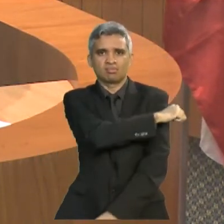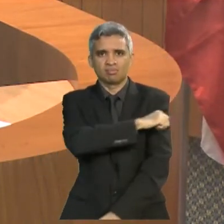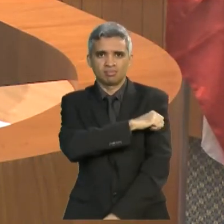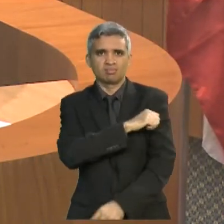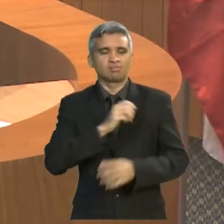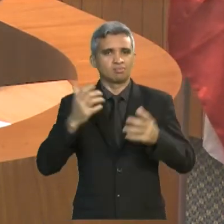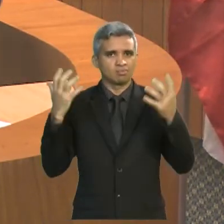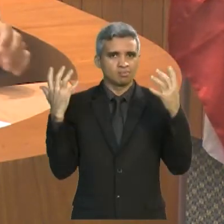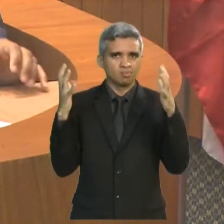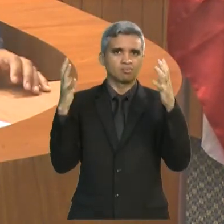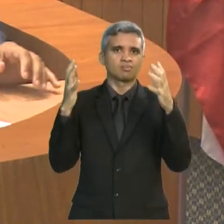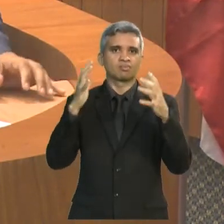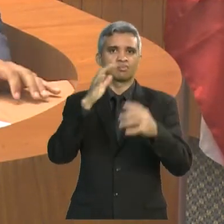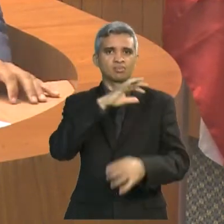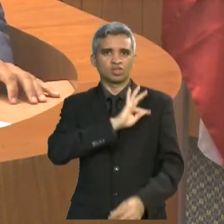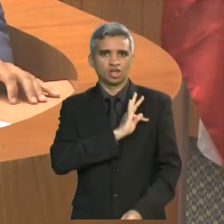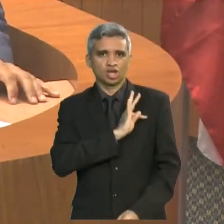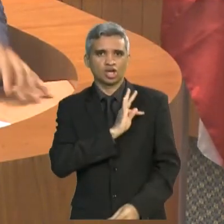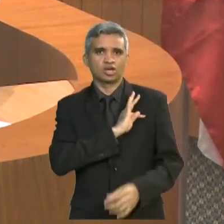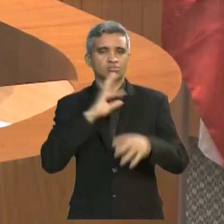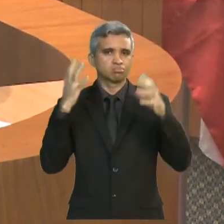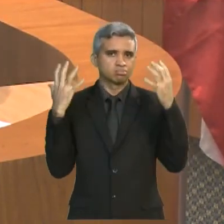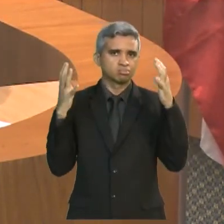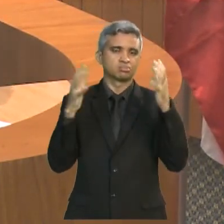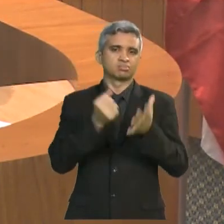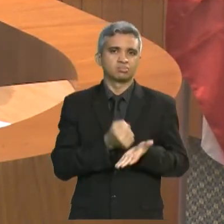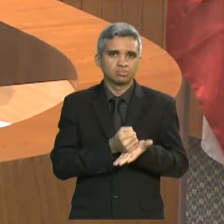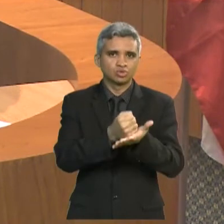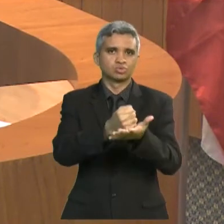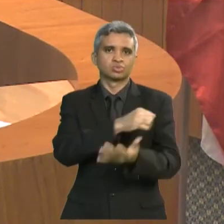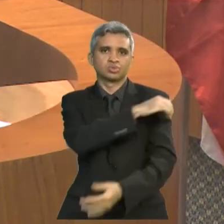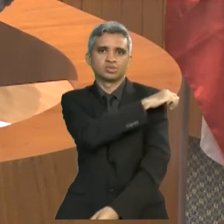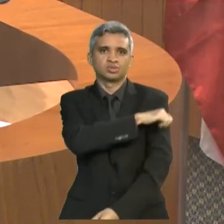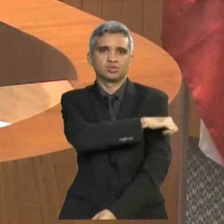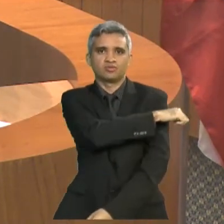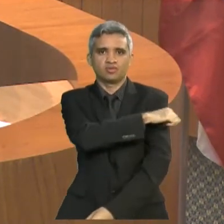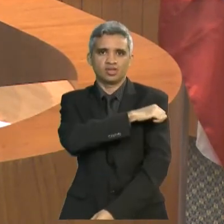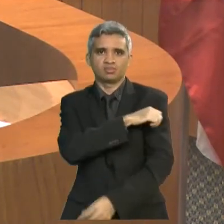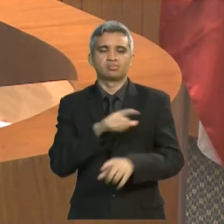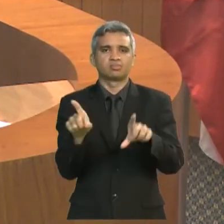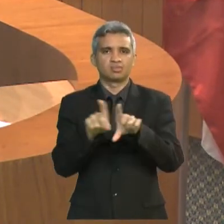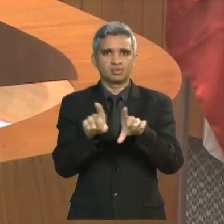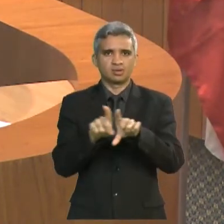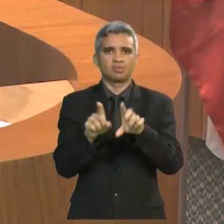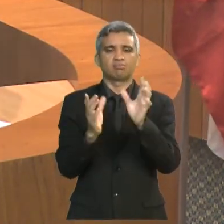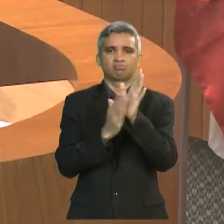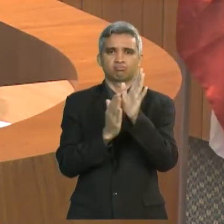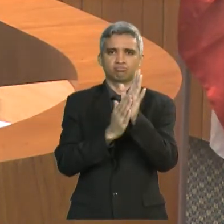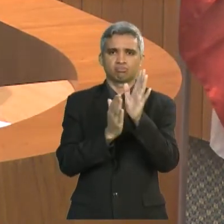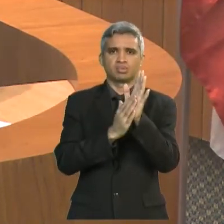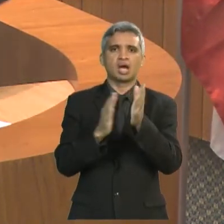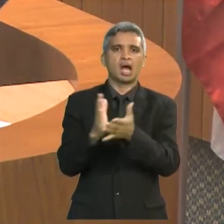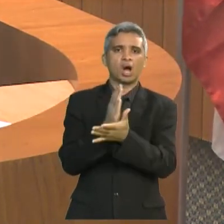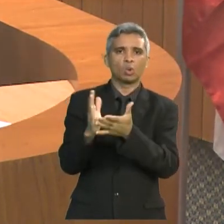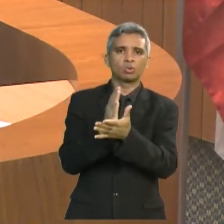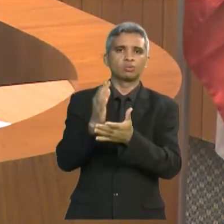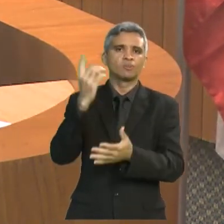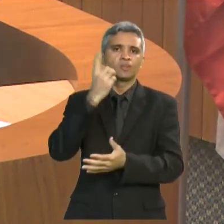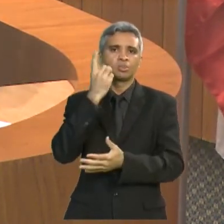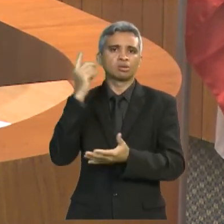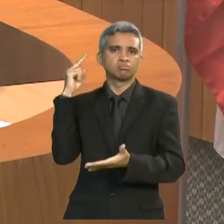enfermeiros técnicos de enfermagem no estado do Maranhão Parabéns alguns detalhes que também já se purificaram deve ser foi